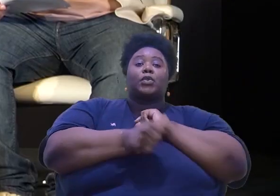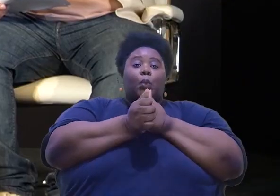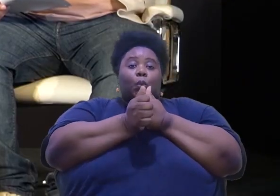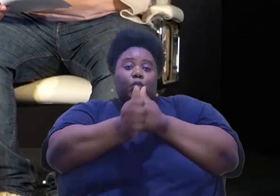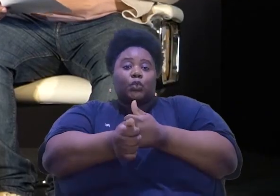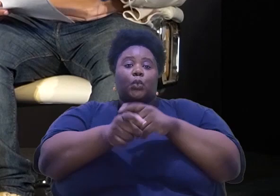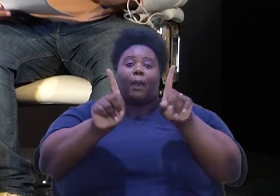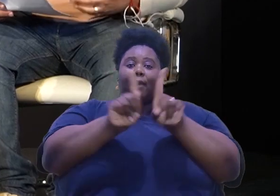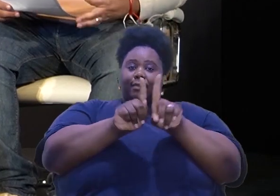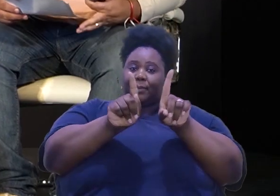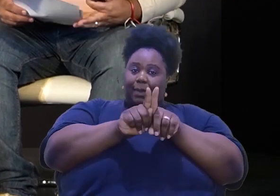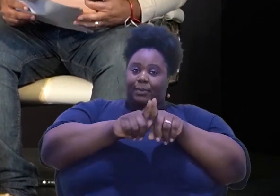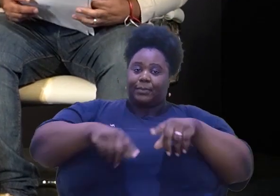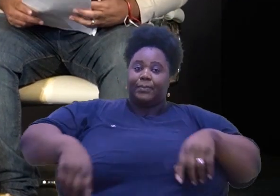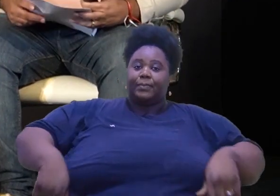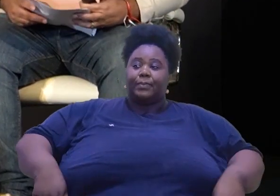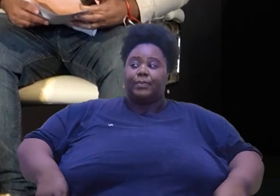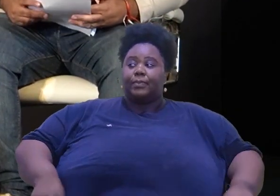adiante, né?